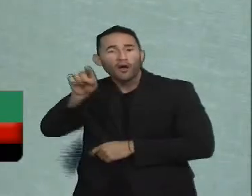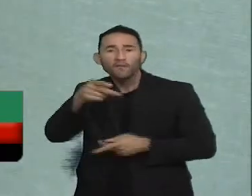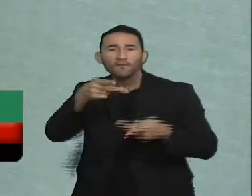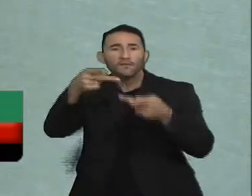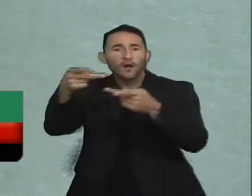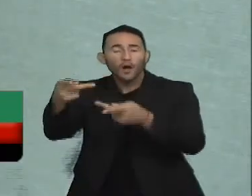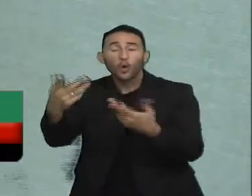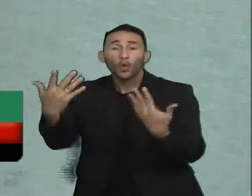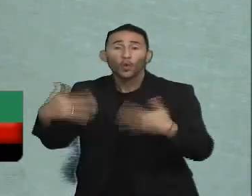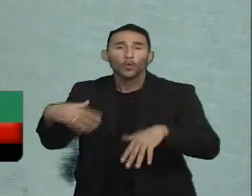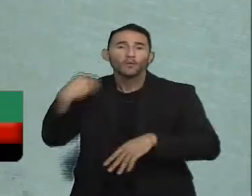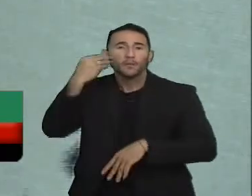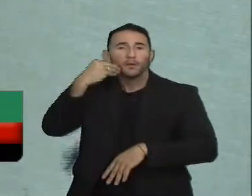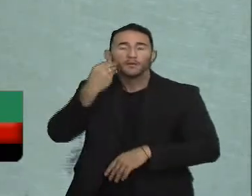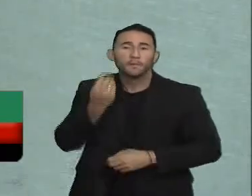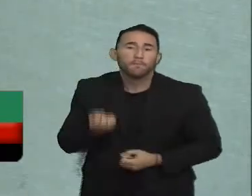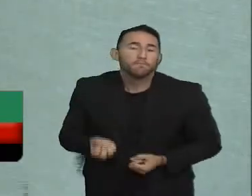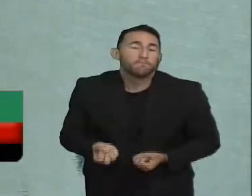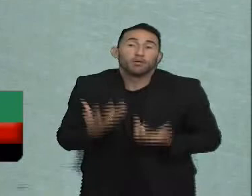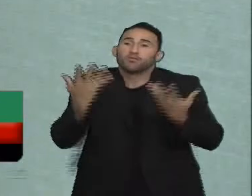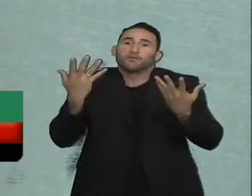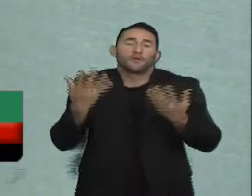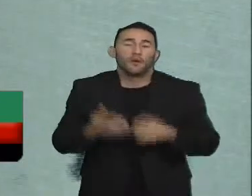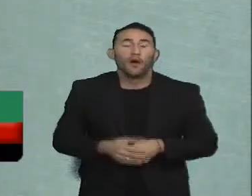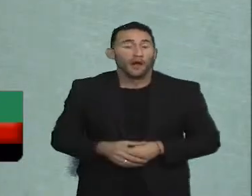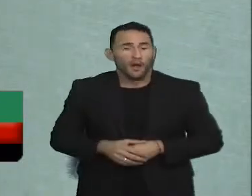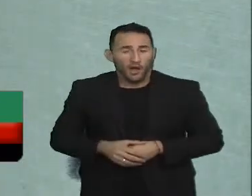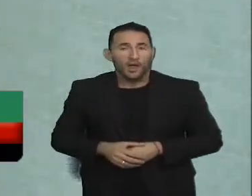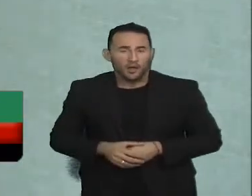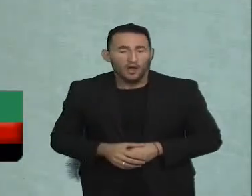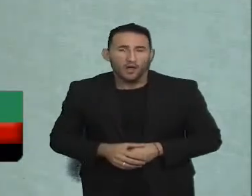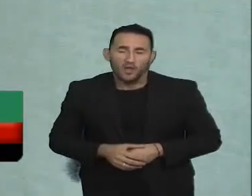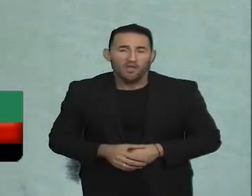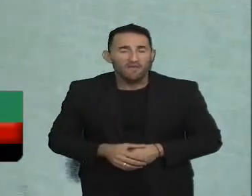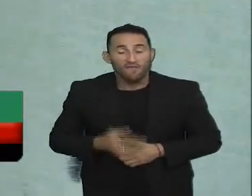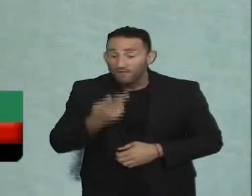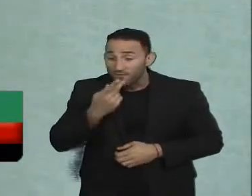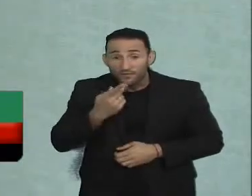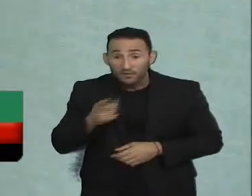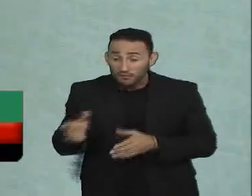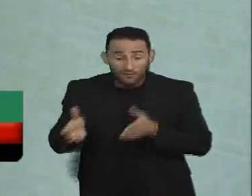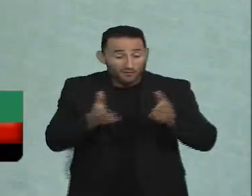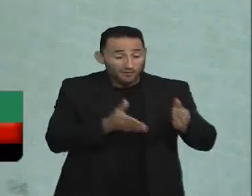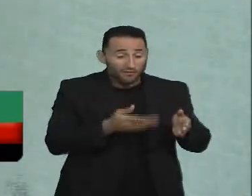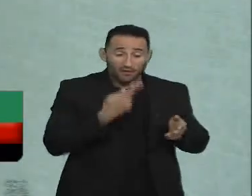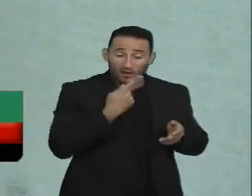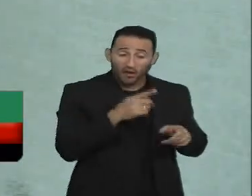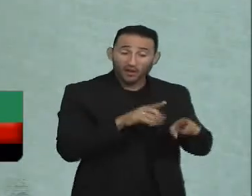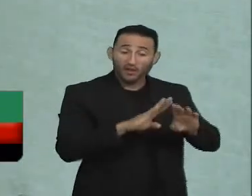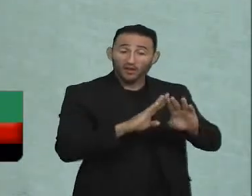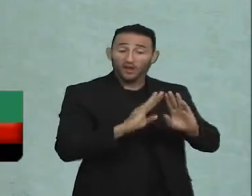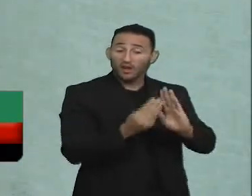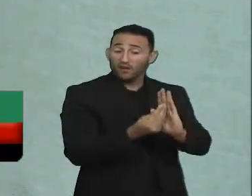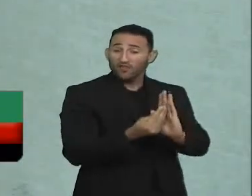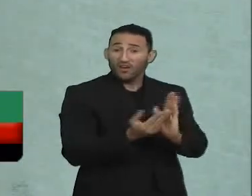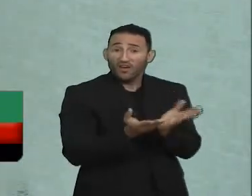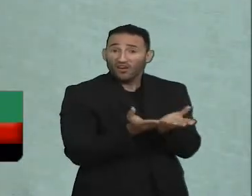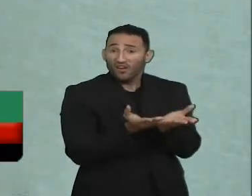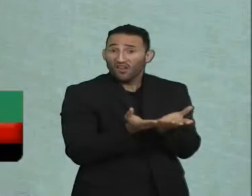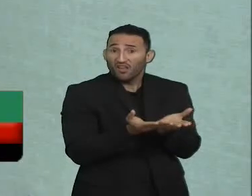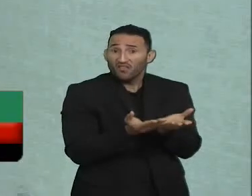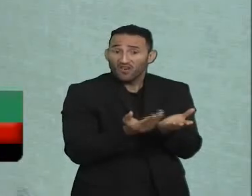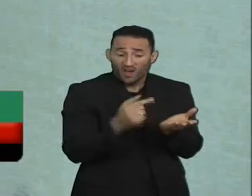uma experiência única, e ao mesmo tempo falar das igrejas protestantes, cristãs, que estão aqui na